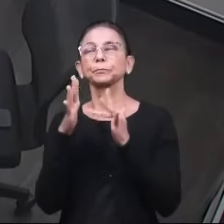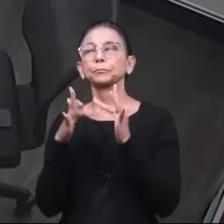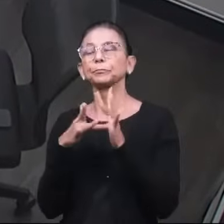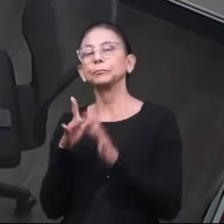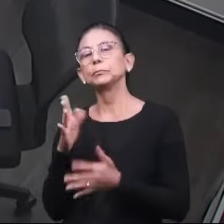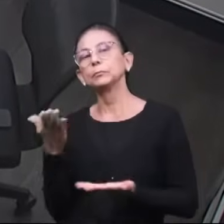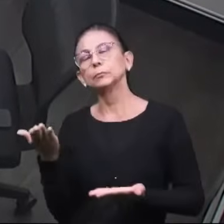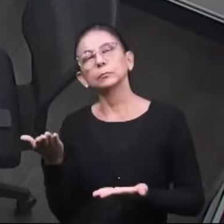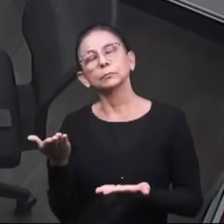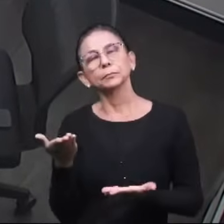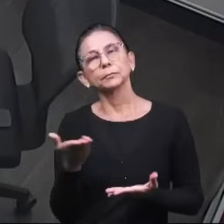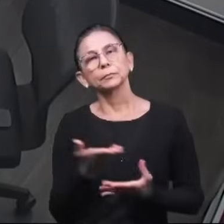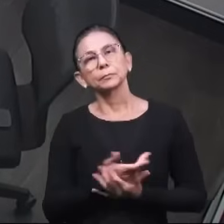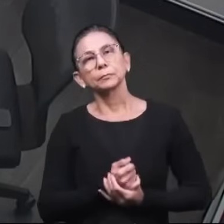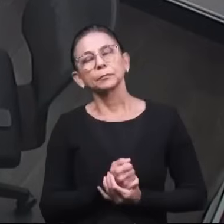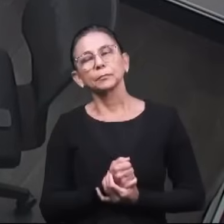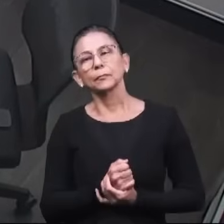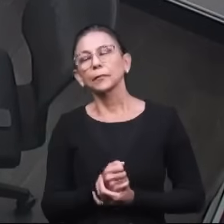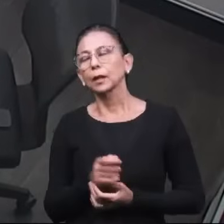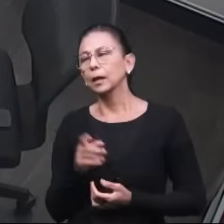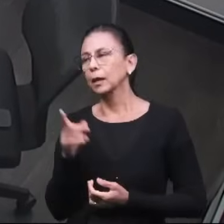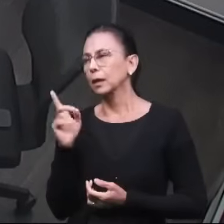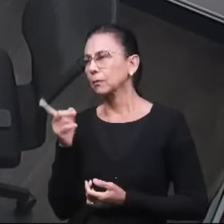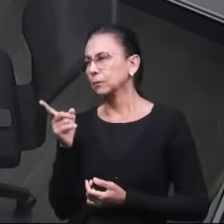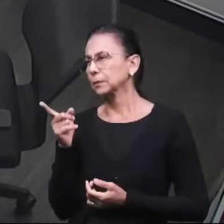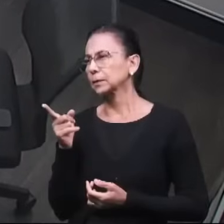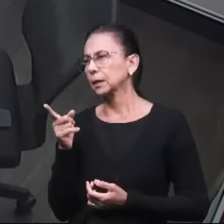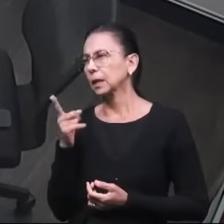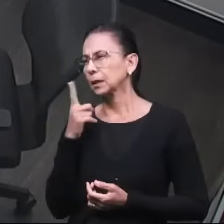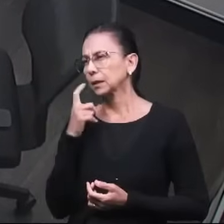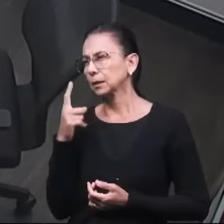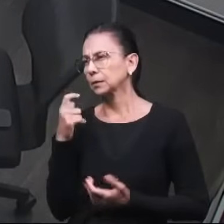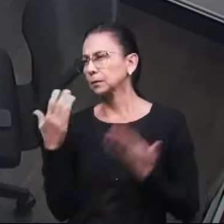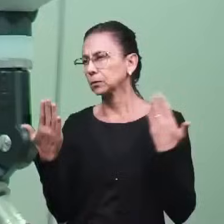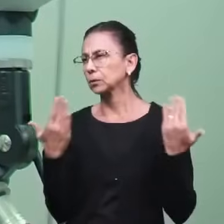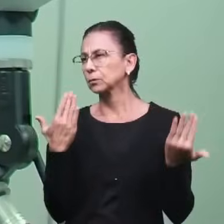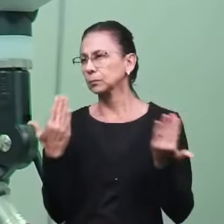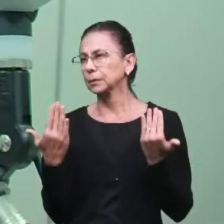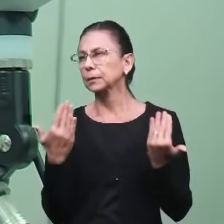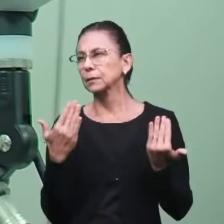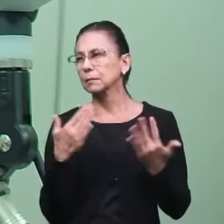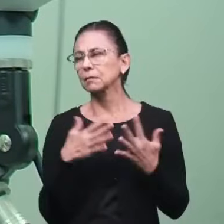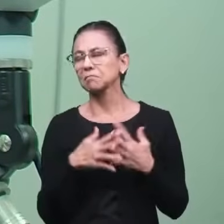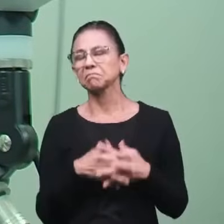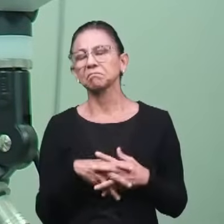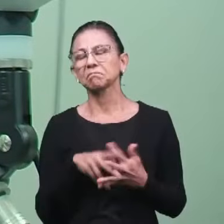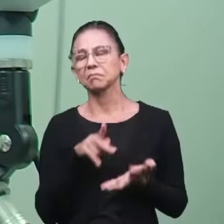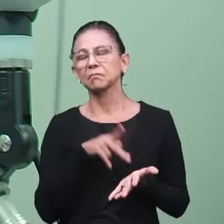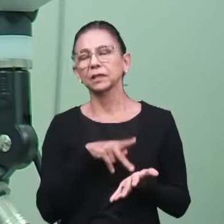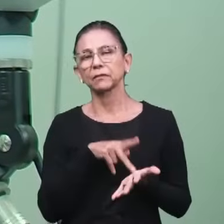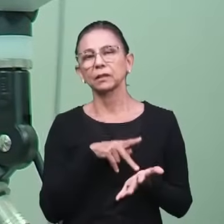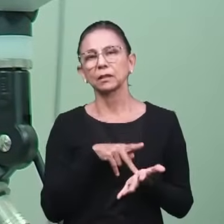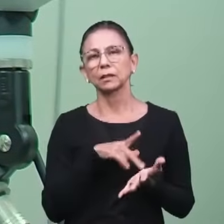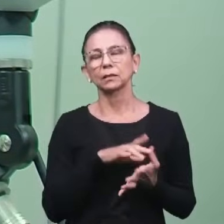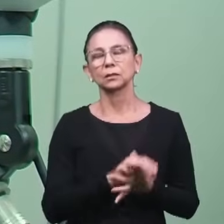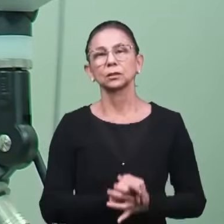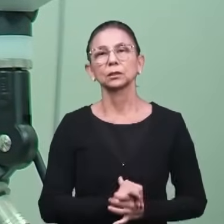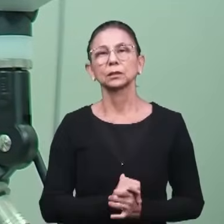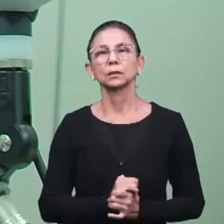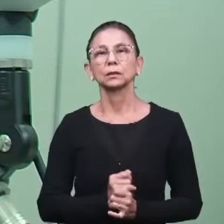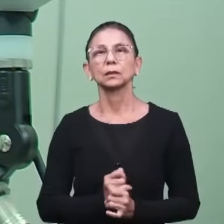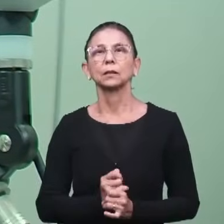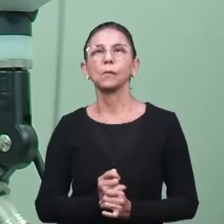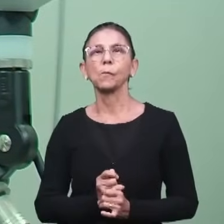A comparação que você fez aqui, ó, essa figura é uma figura que realmente é bem adequada